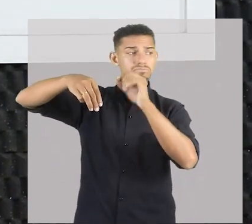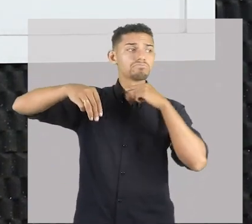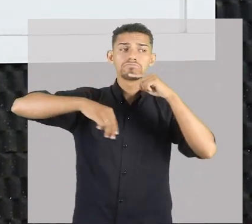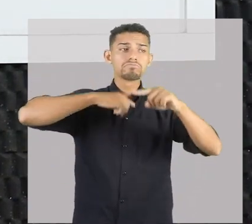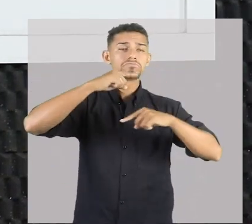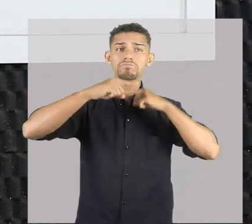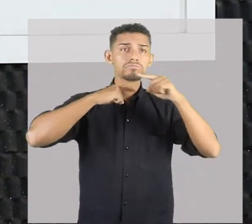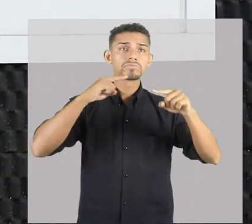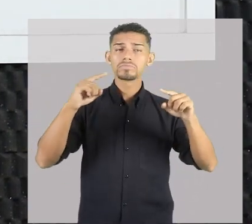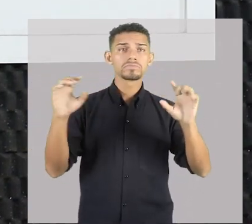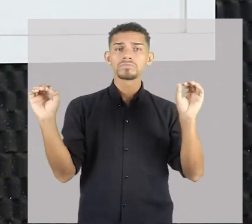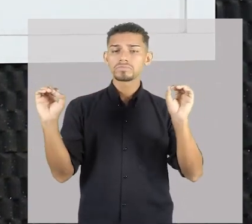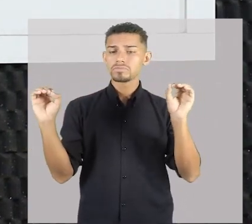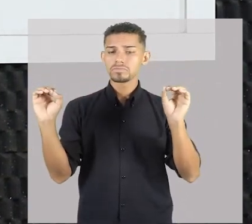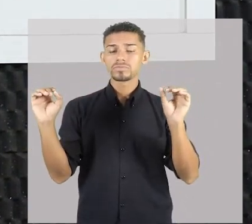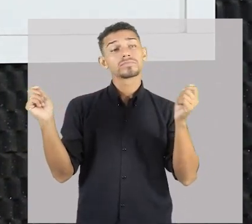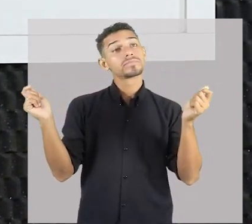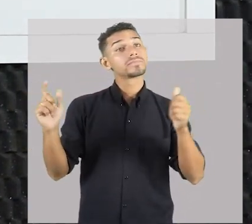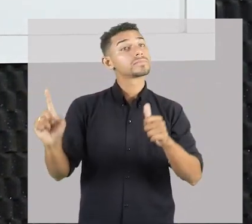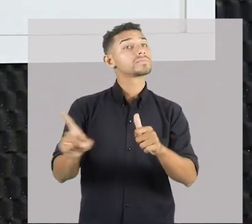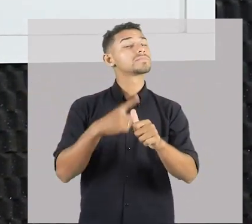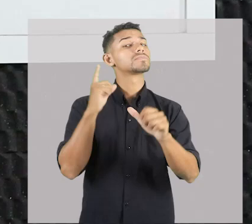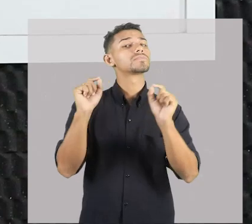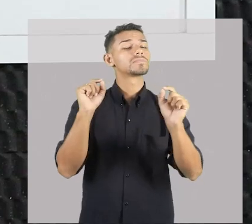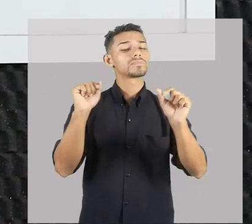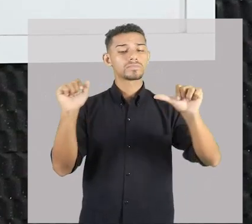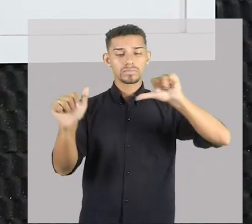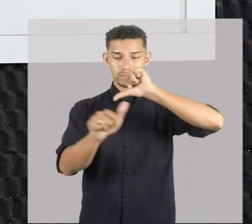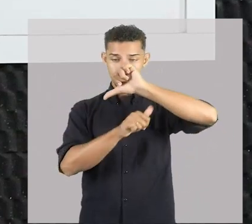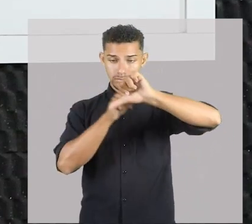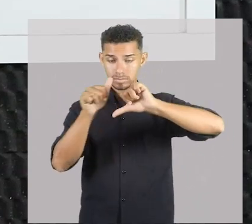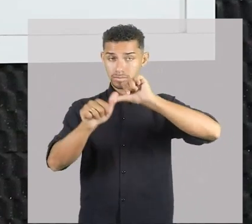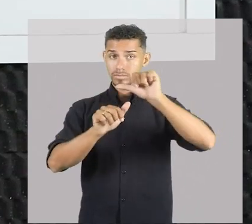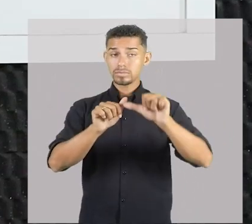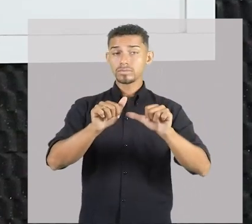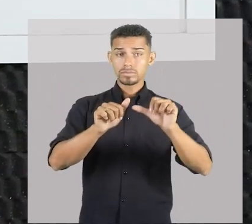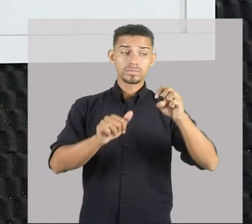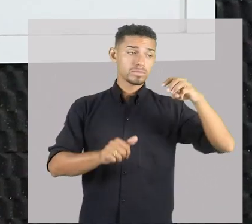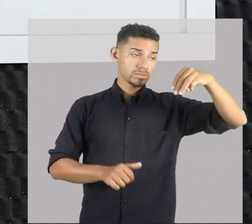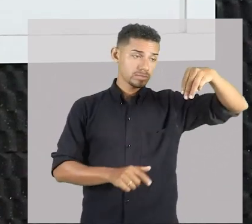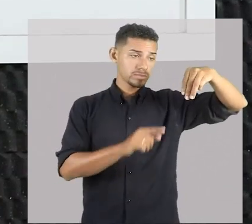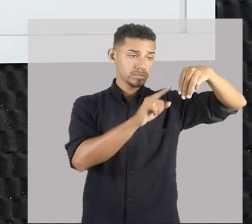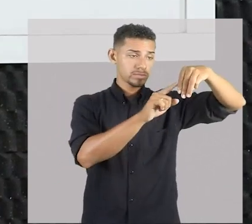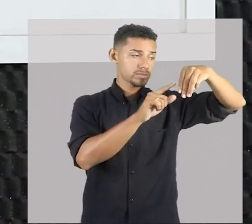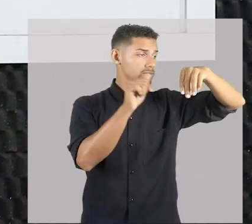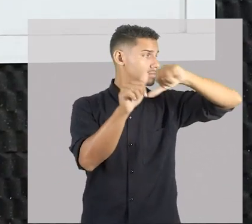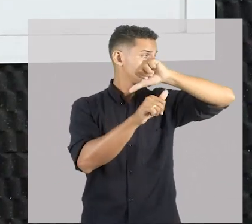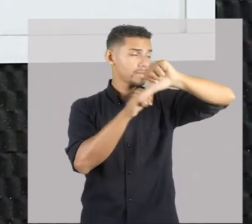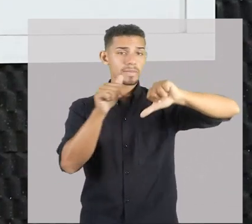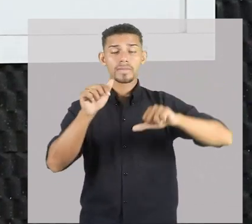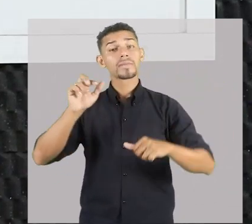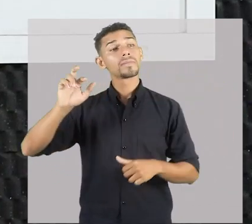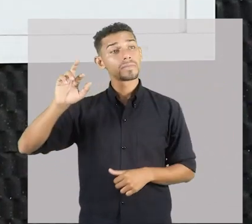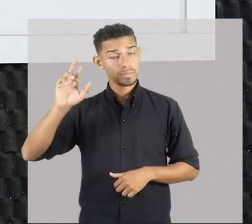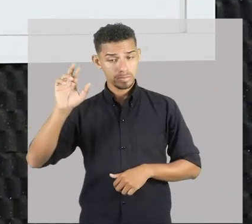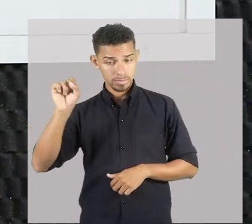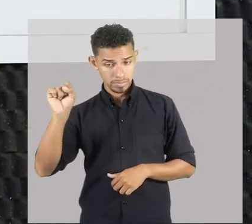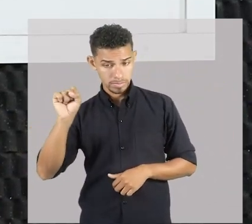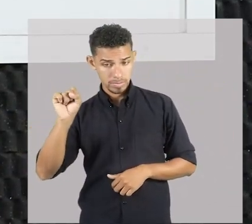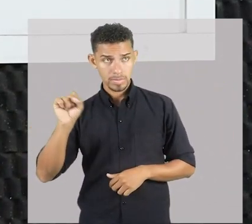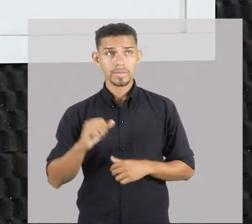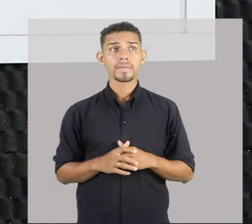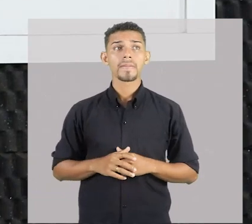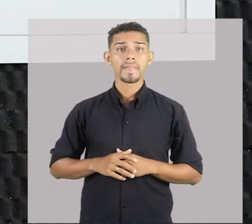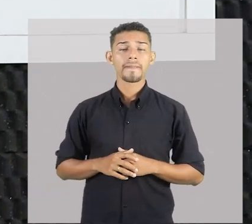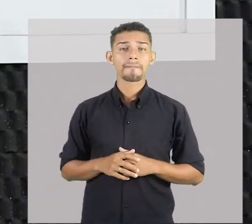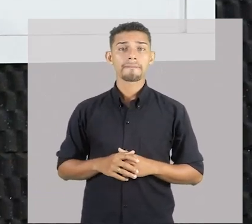em radianos por segundo. Então, primeira coisa, eu tenho que transformar de rotações por minuto para rotações por